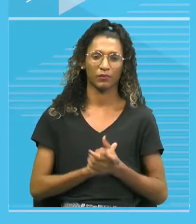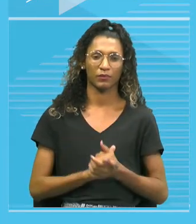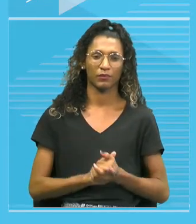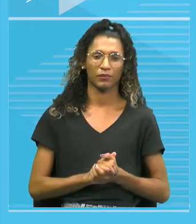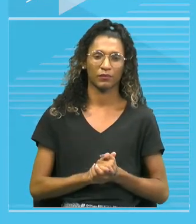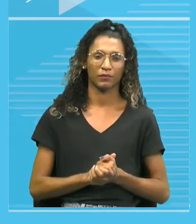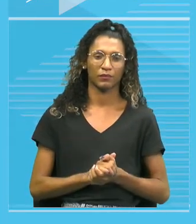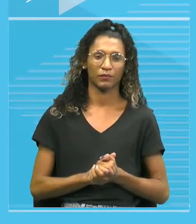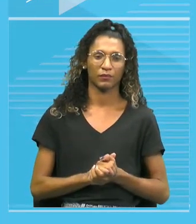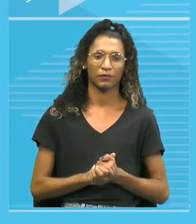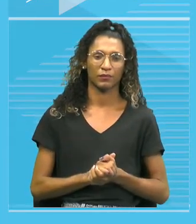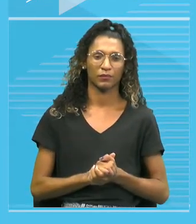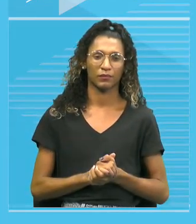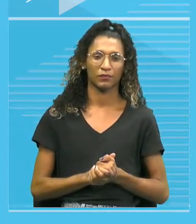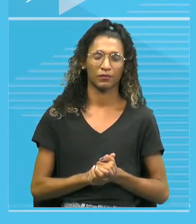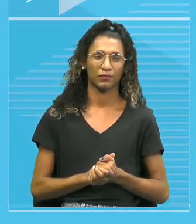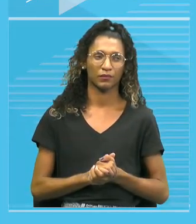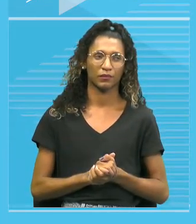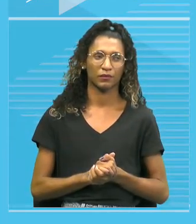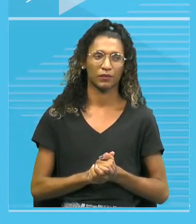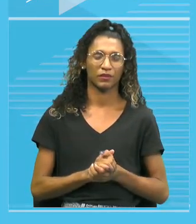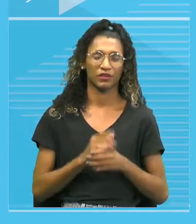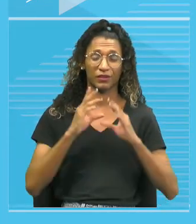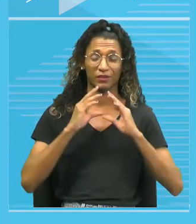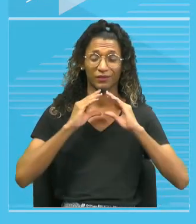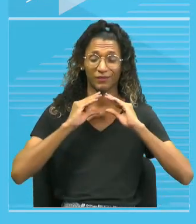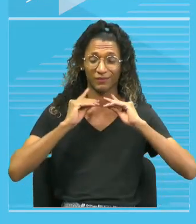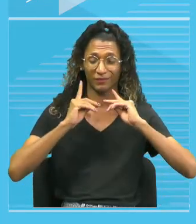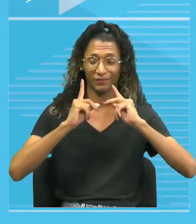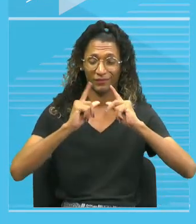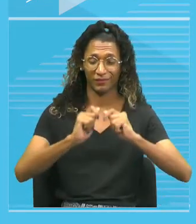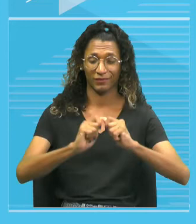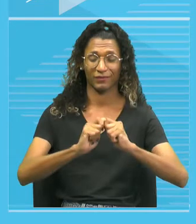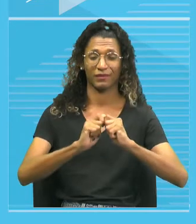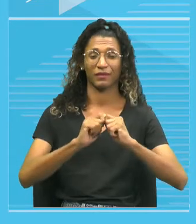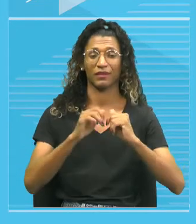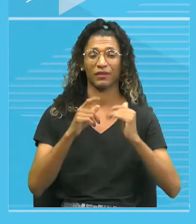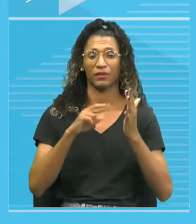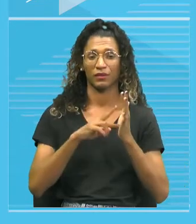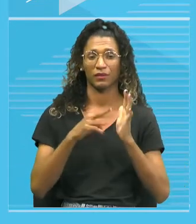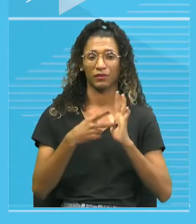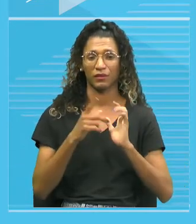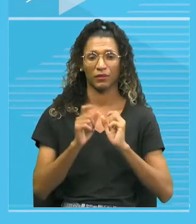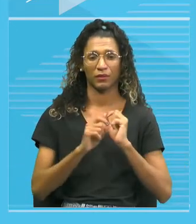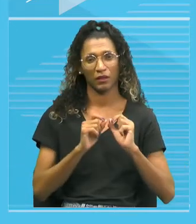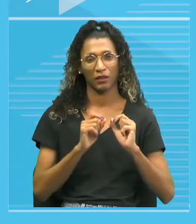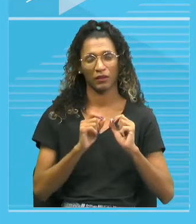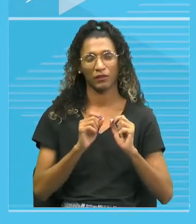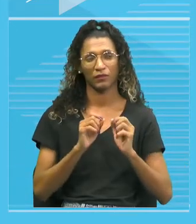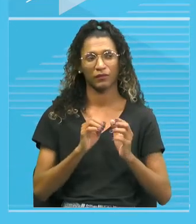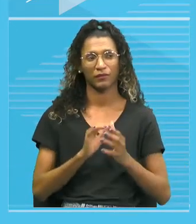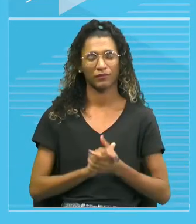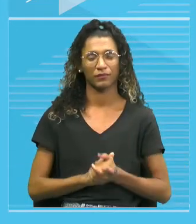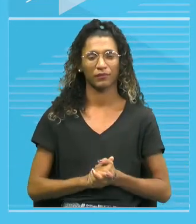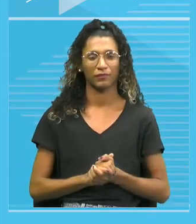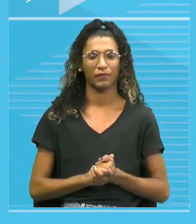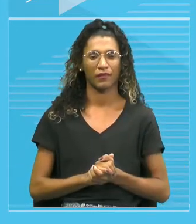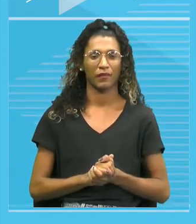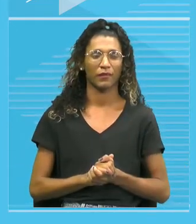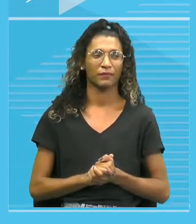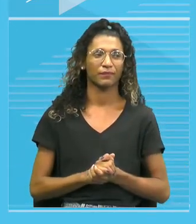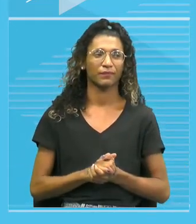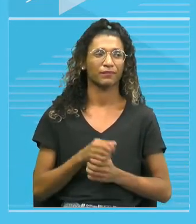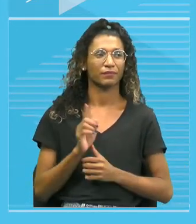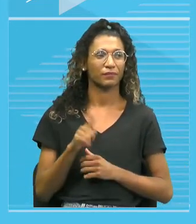caráter de apagar mesmo, de destruir mesmo, aí sim você pode levar em consideração e dizer, olha, isso aqui significa um